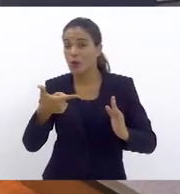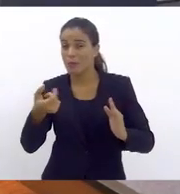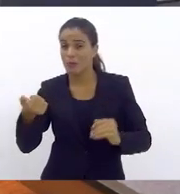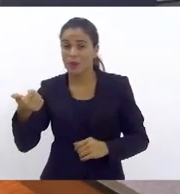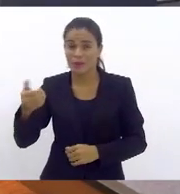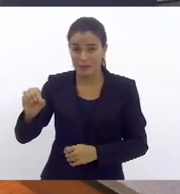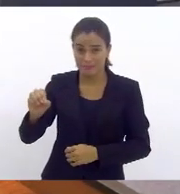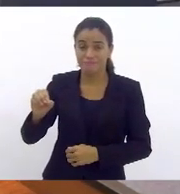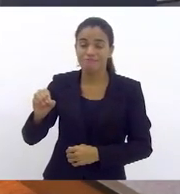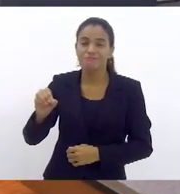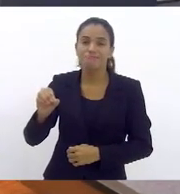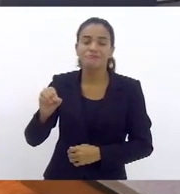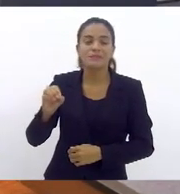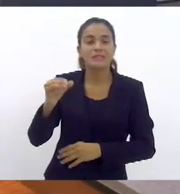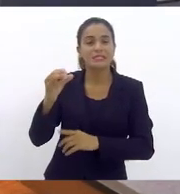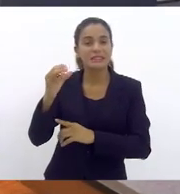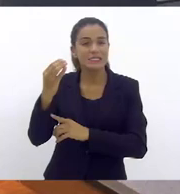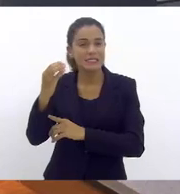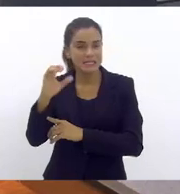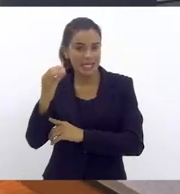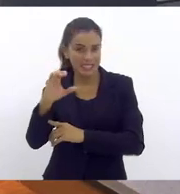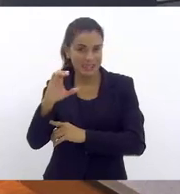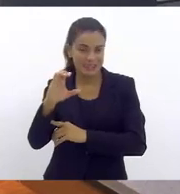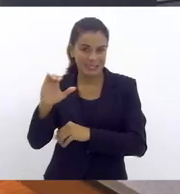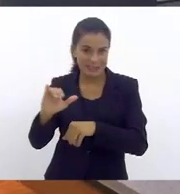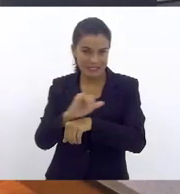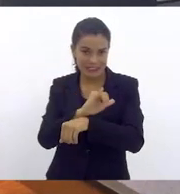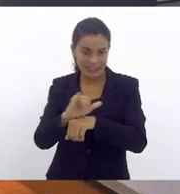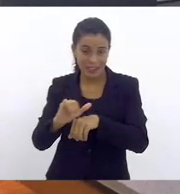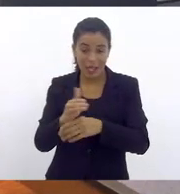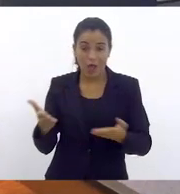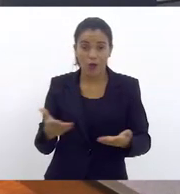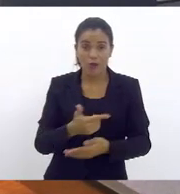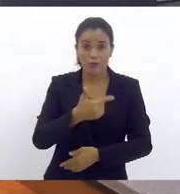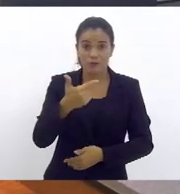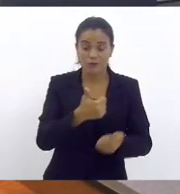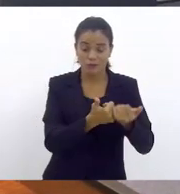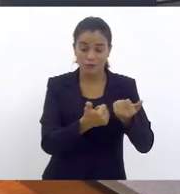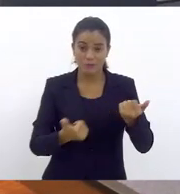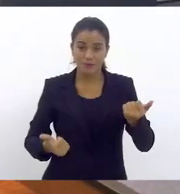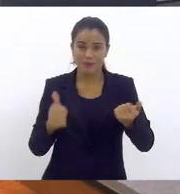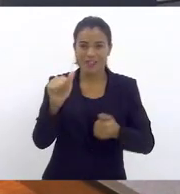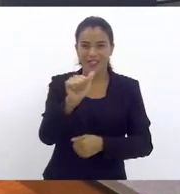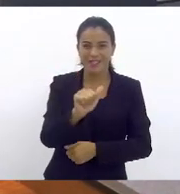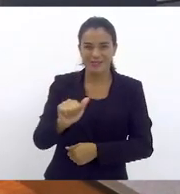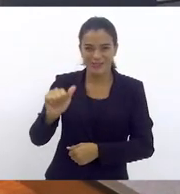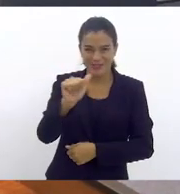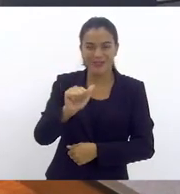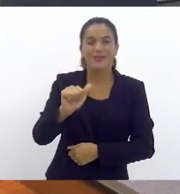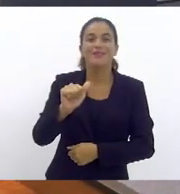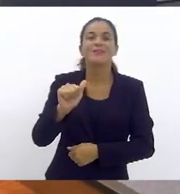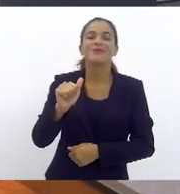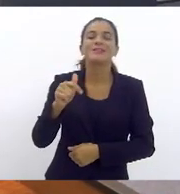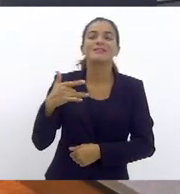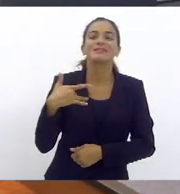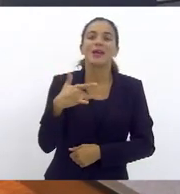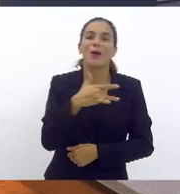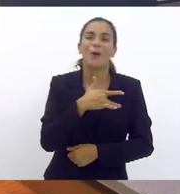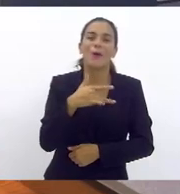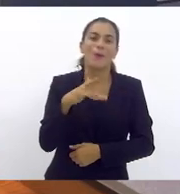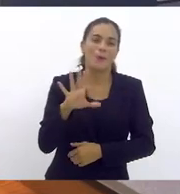estratégicos e atualmente sou vice-presidente da Associação Brasileira de saúde coletiva da